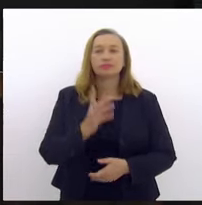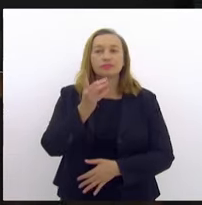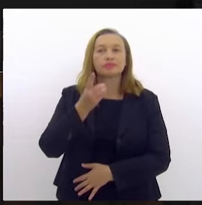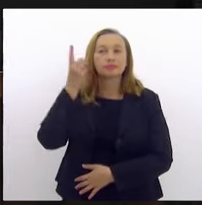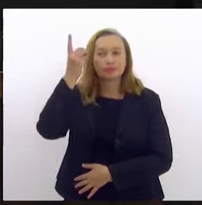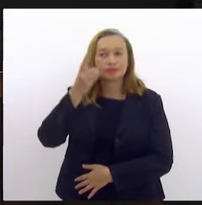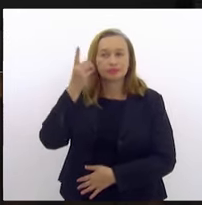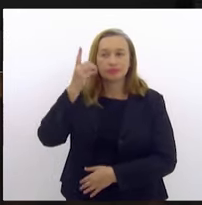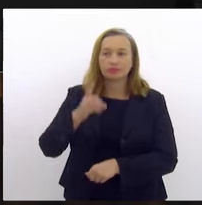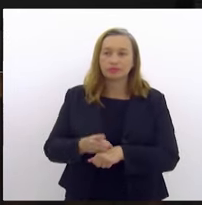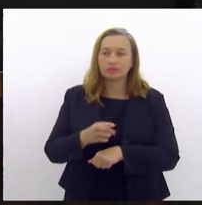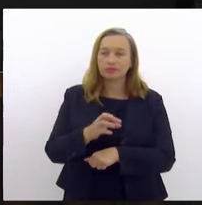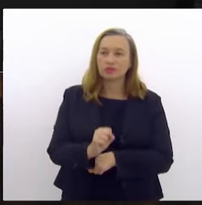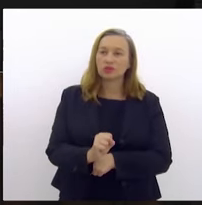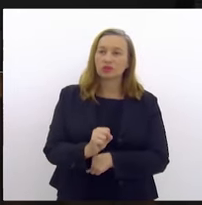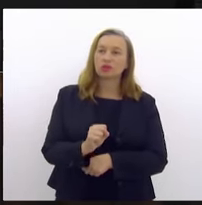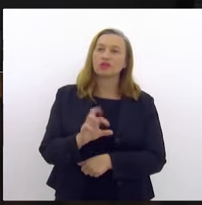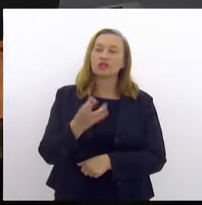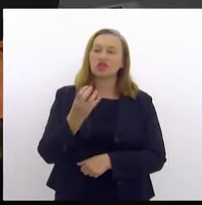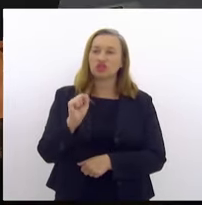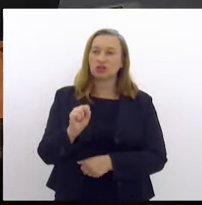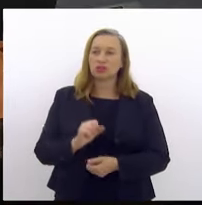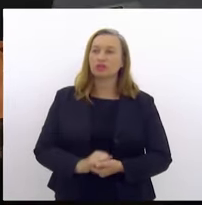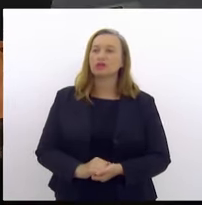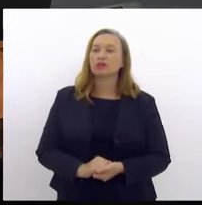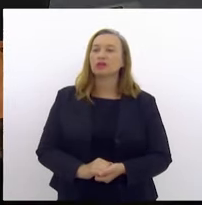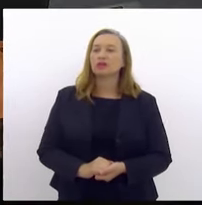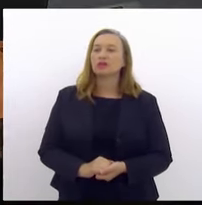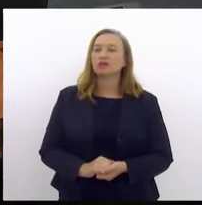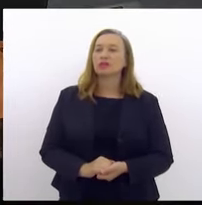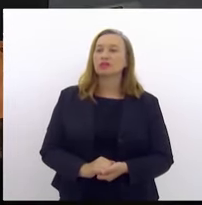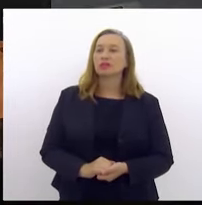Deputado Dr. Serginho...